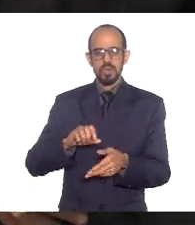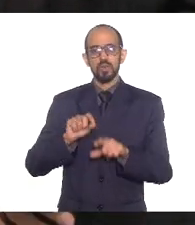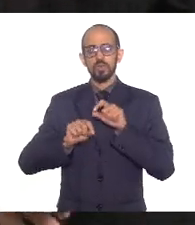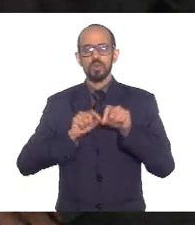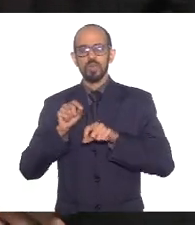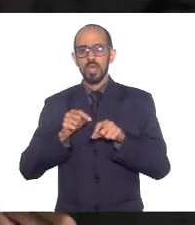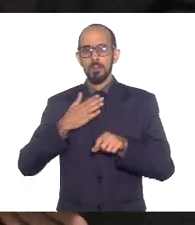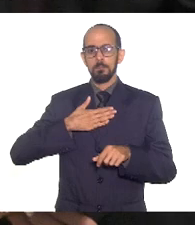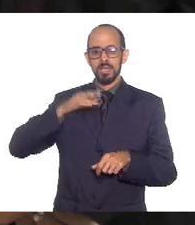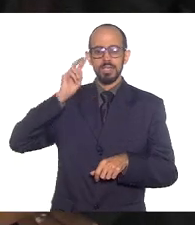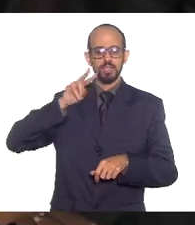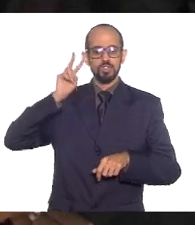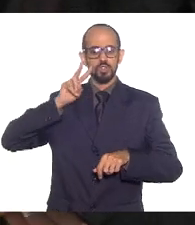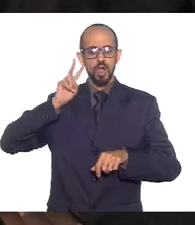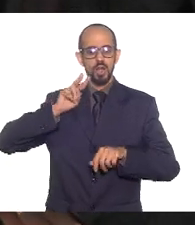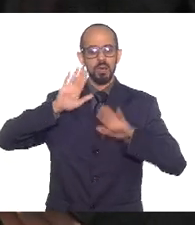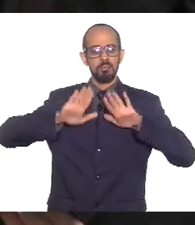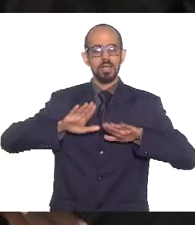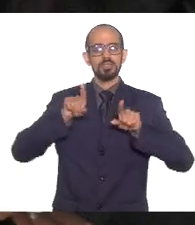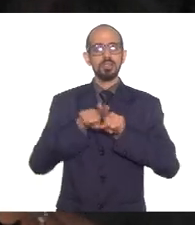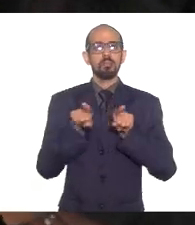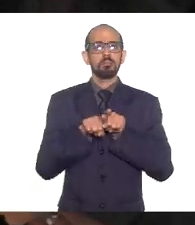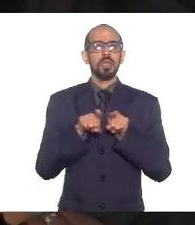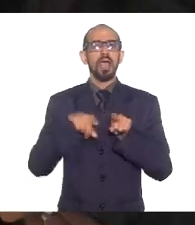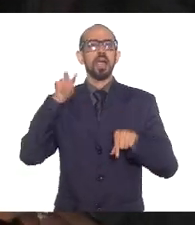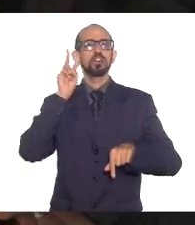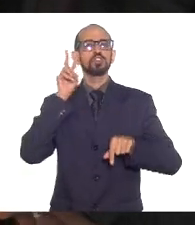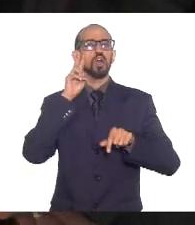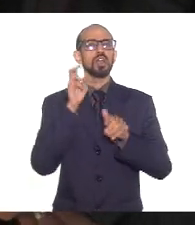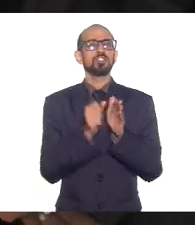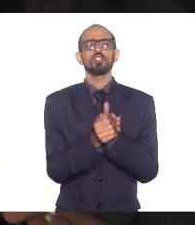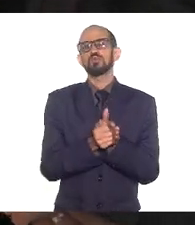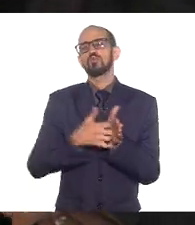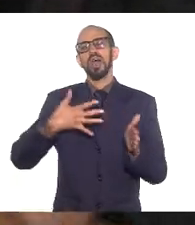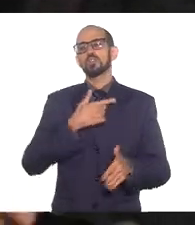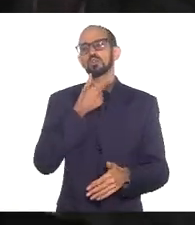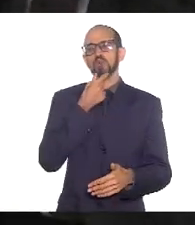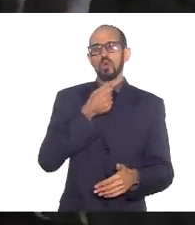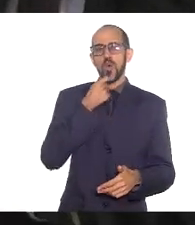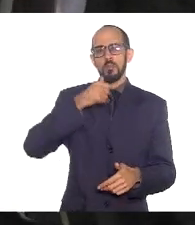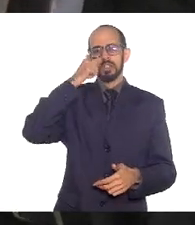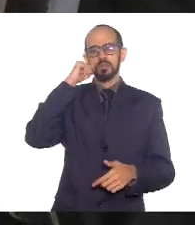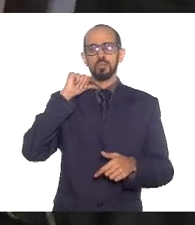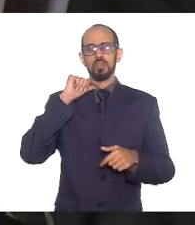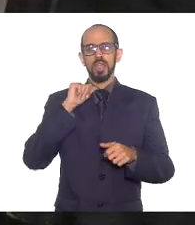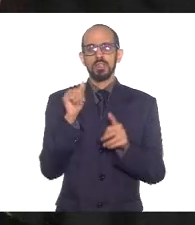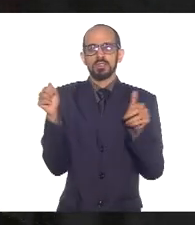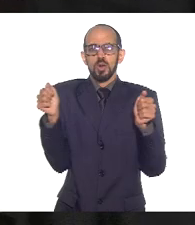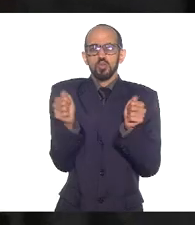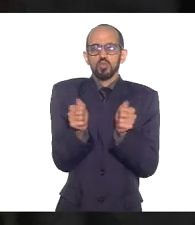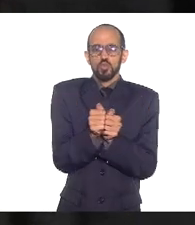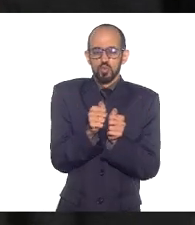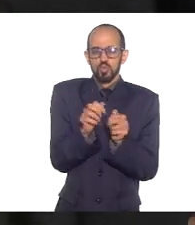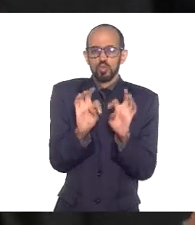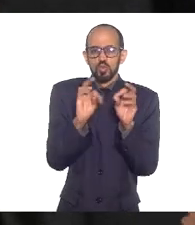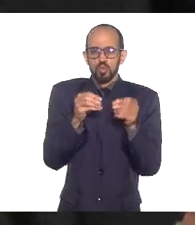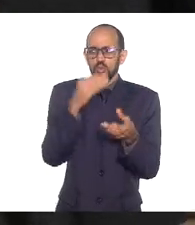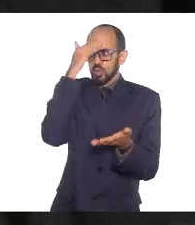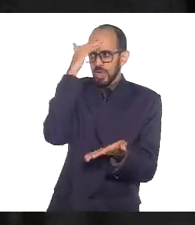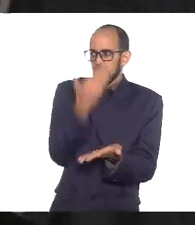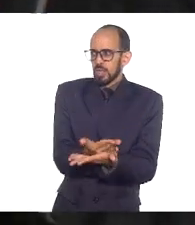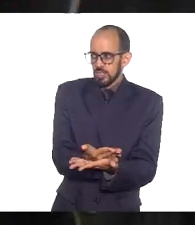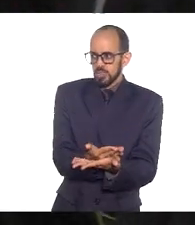não só a minha história política mas a história de muitas outros homens e mulheres engajadas naquilo que acreditam mas